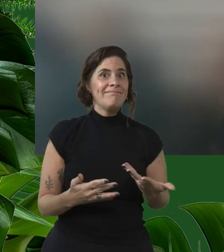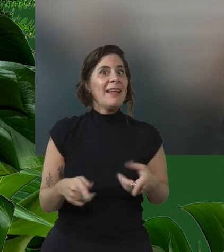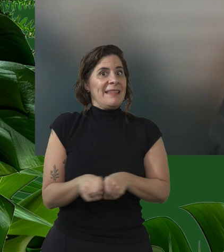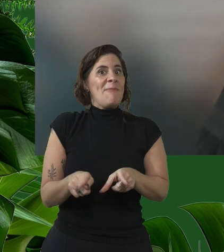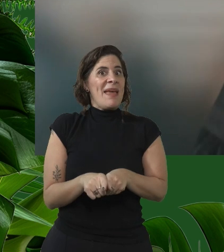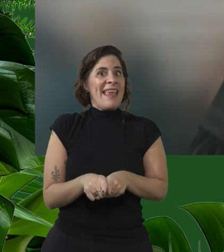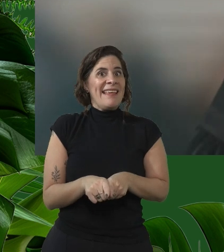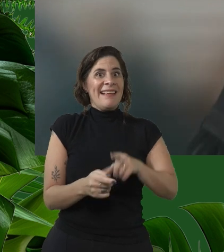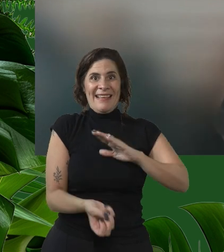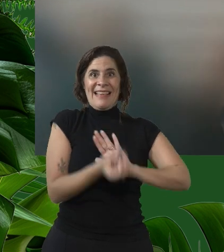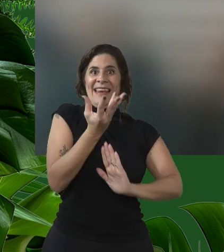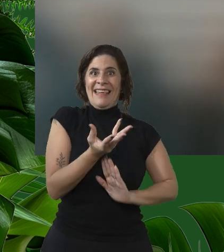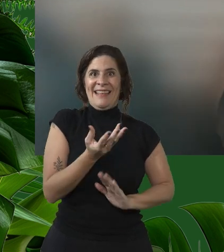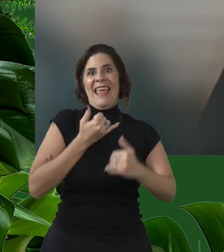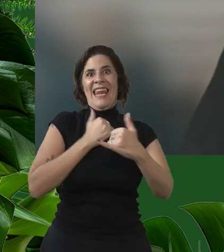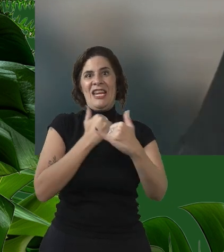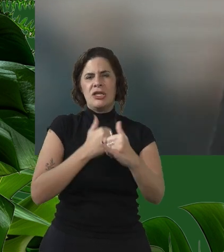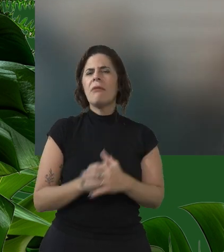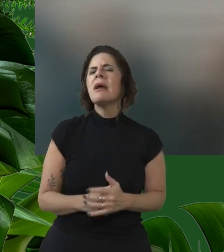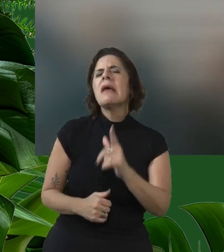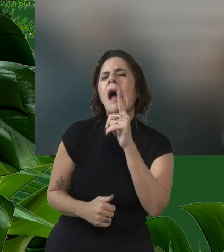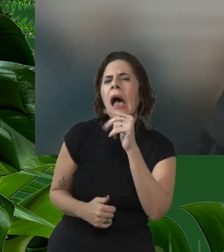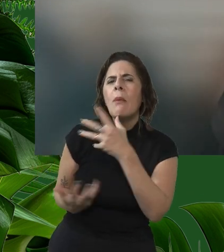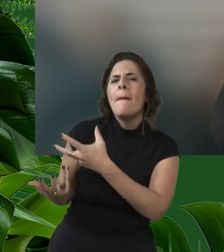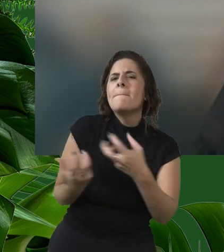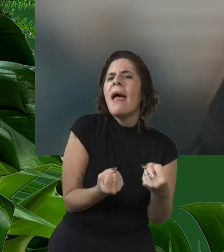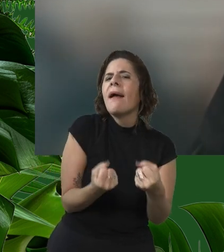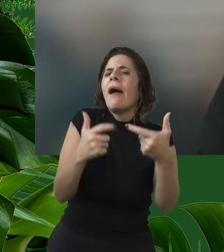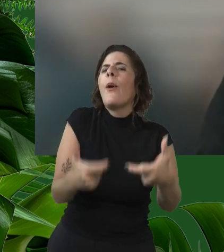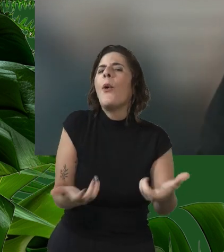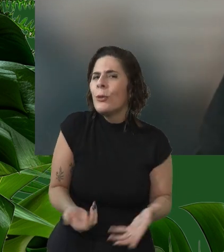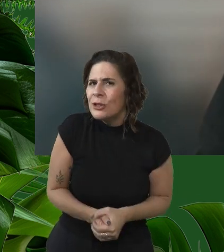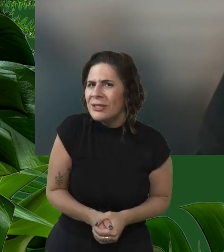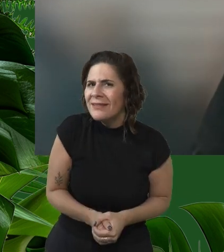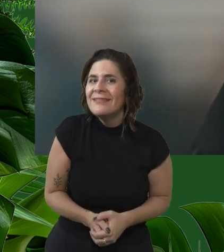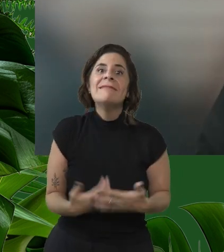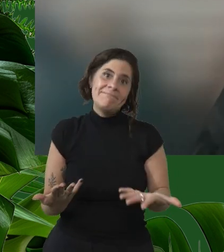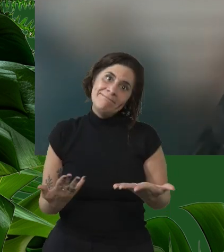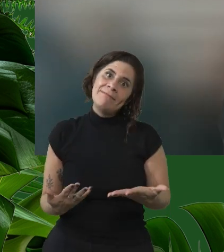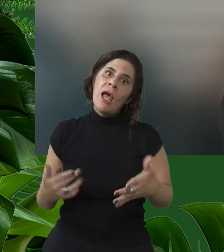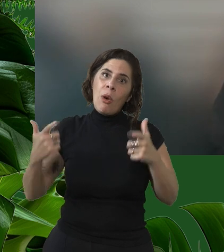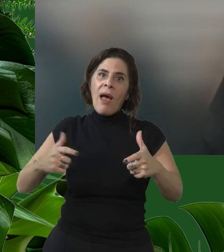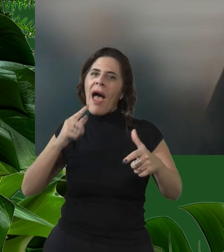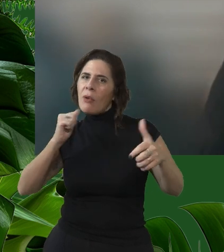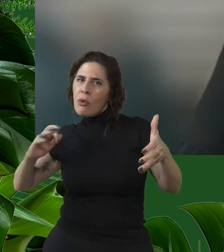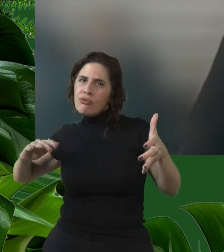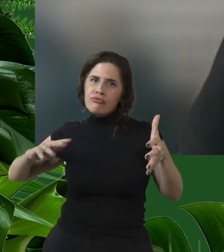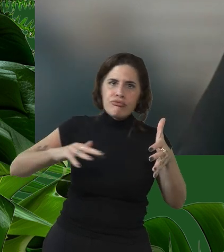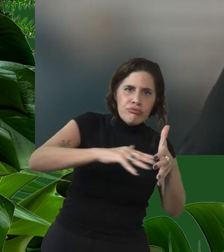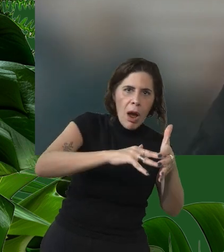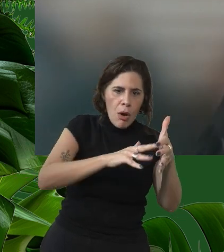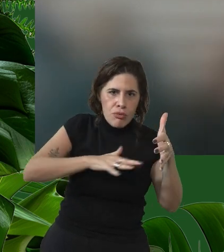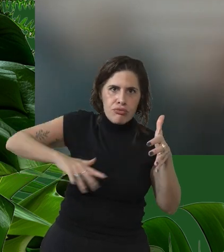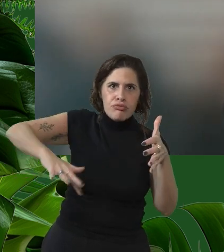onde vem a água, né, dessas represas, onde estão as principais hidrelétricas brasileiras, a gente também vai perceber